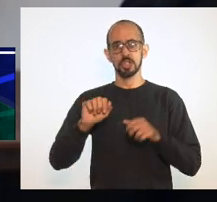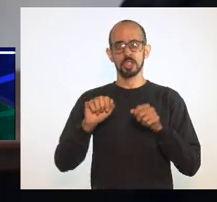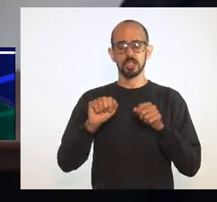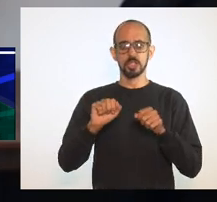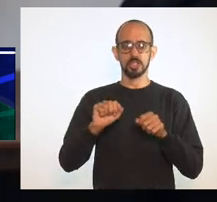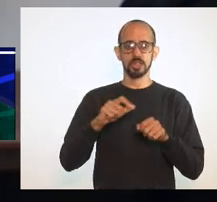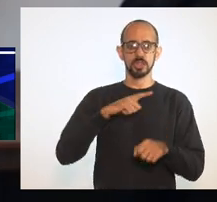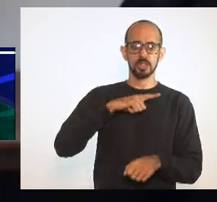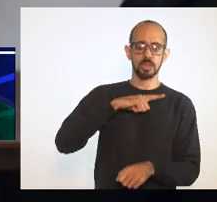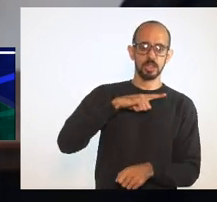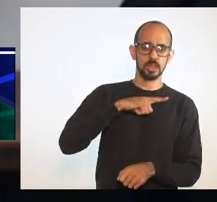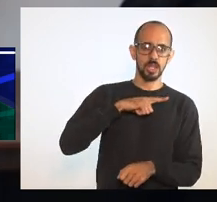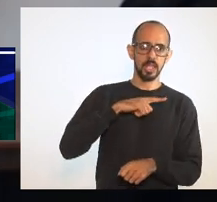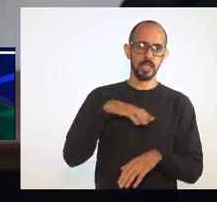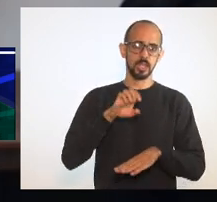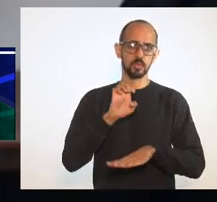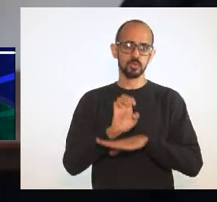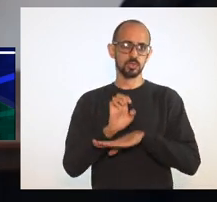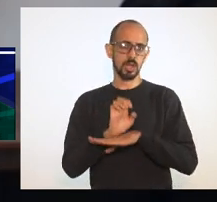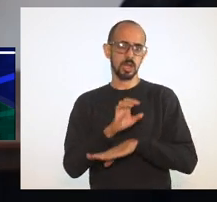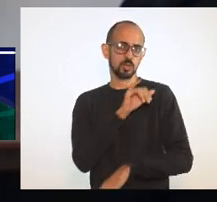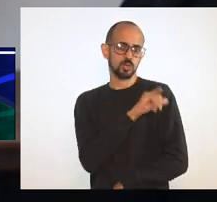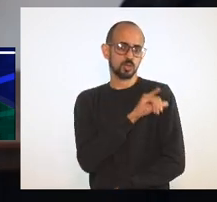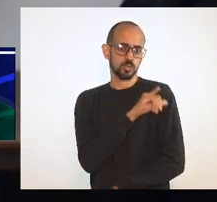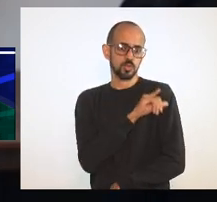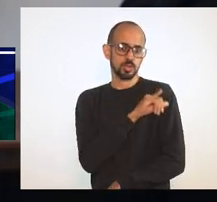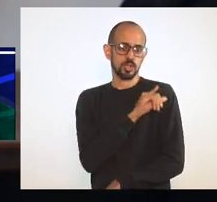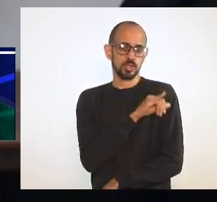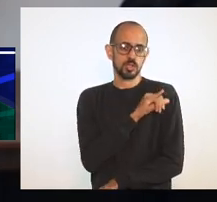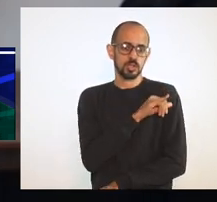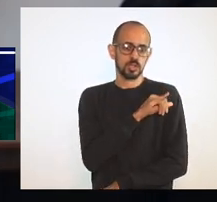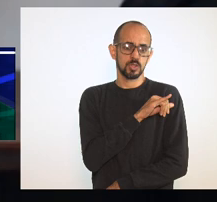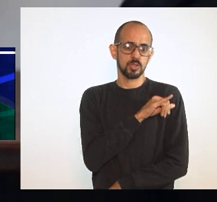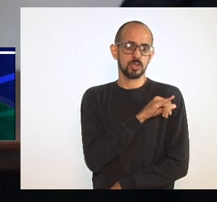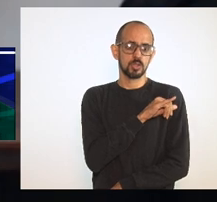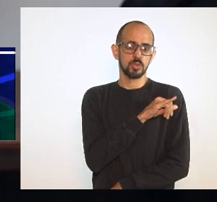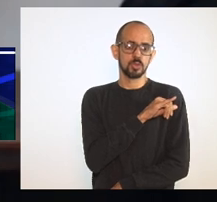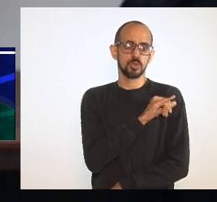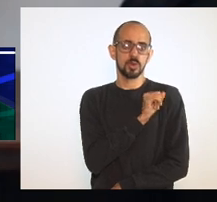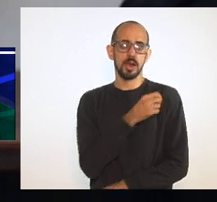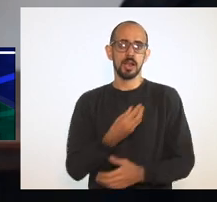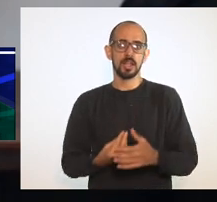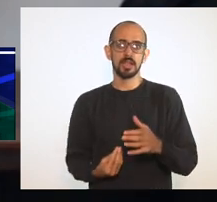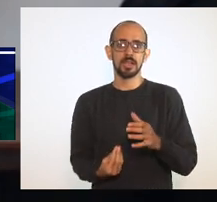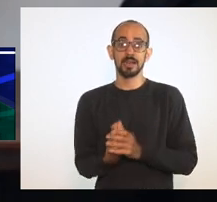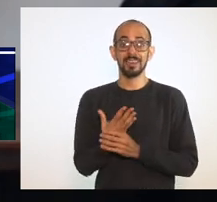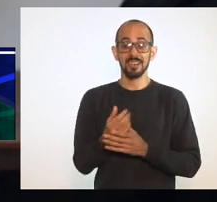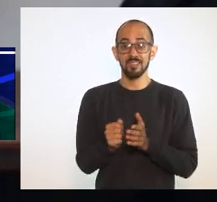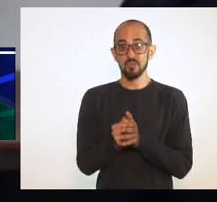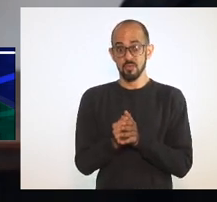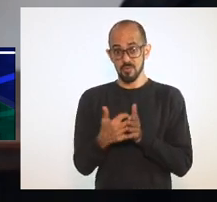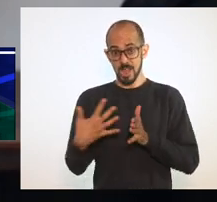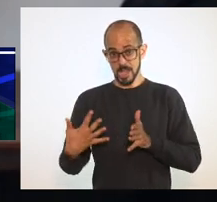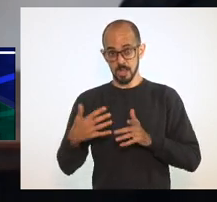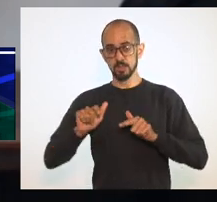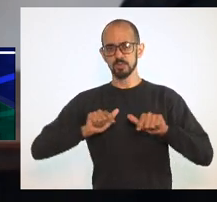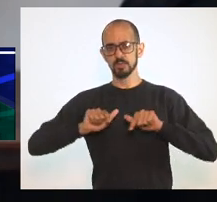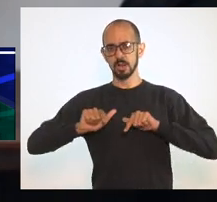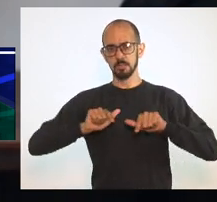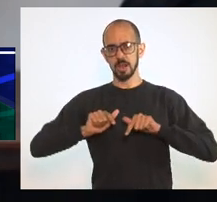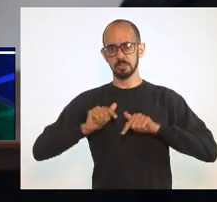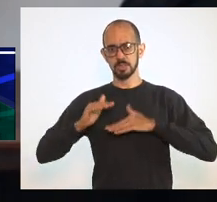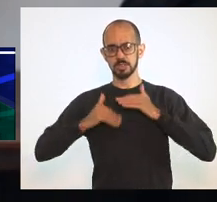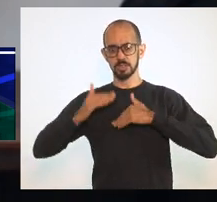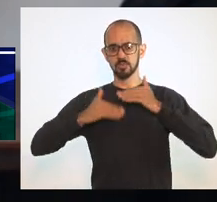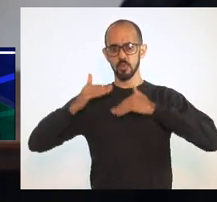ao Estado do Rio de Janeiro, a ideia do Comperj, o complexo petroquímico, de gerar milhares de empregos, de desenvolver a região. O